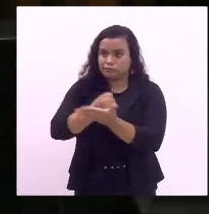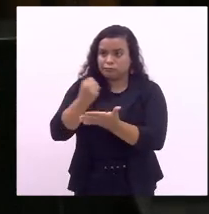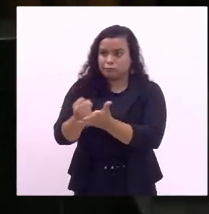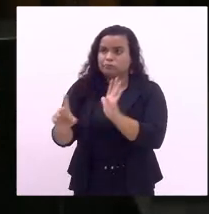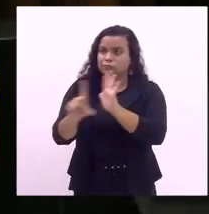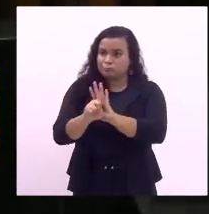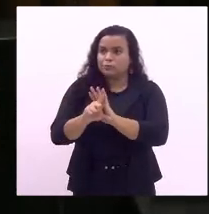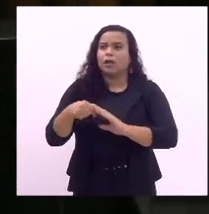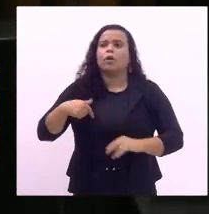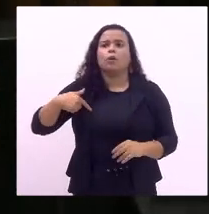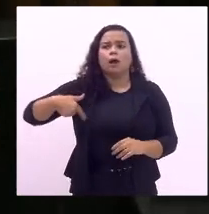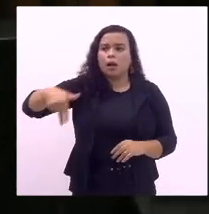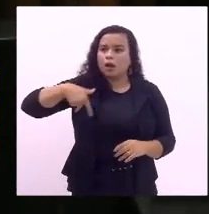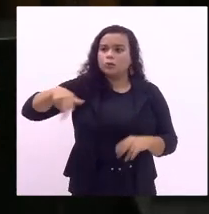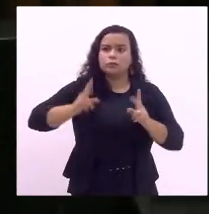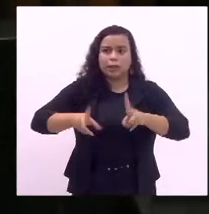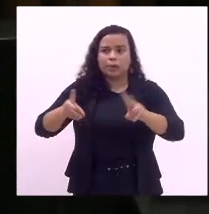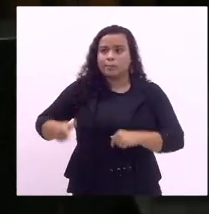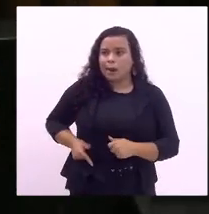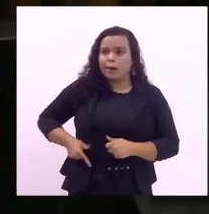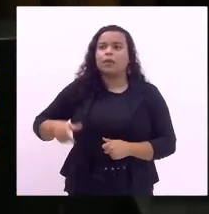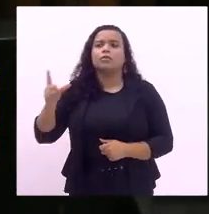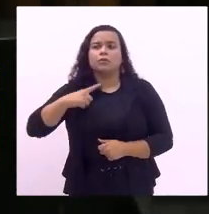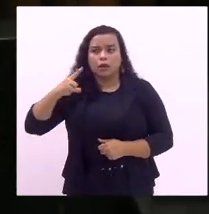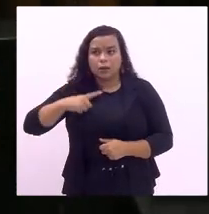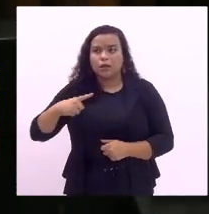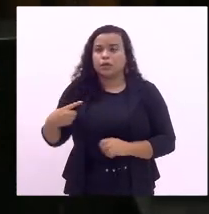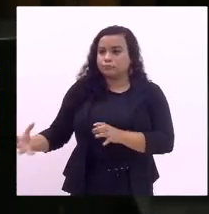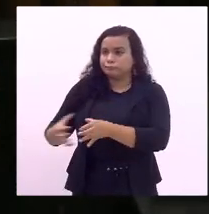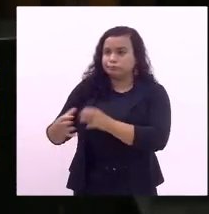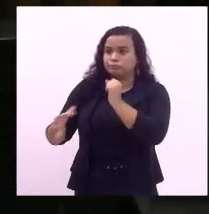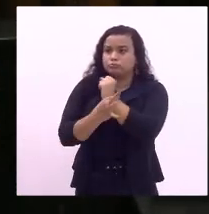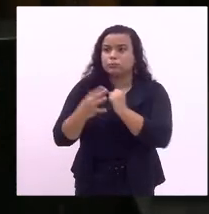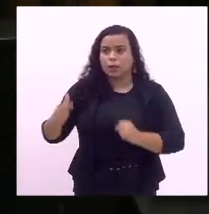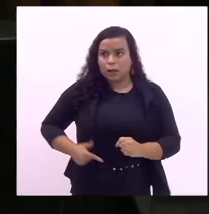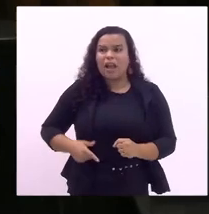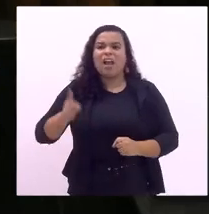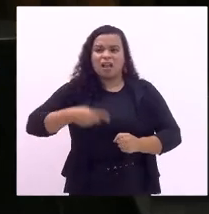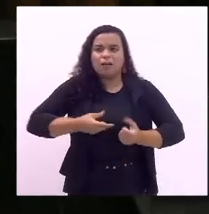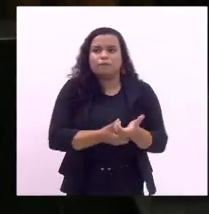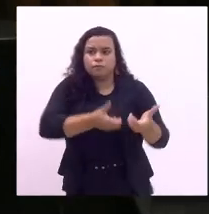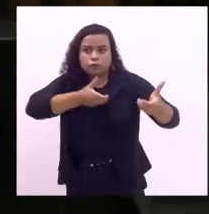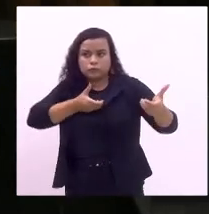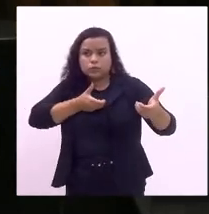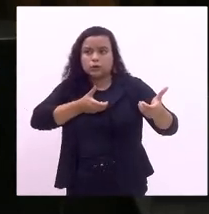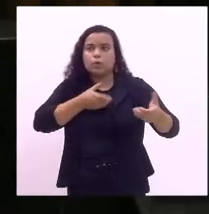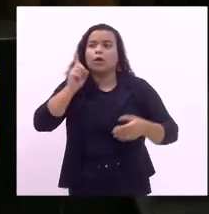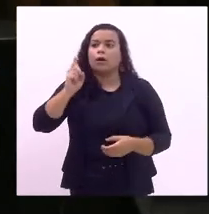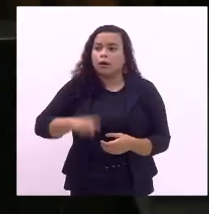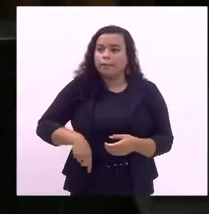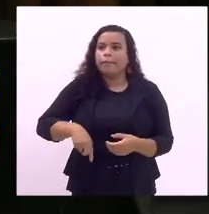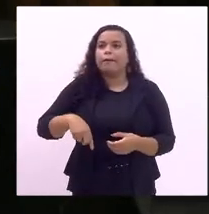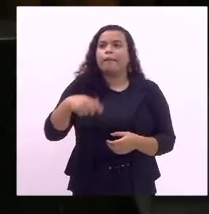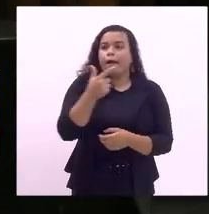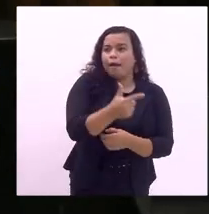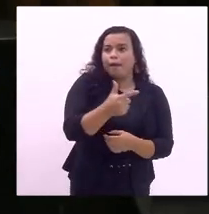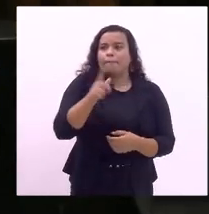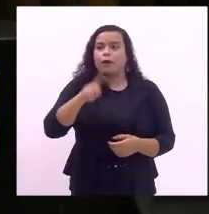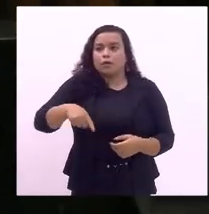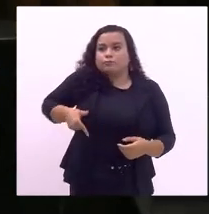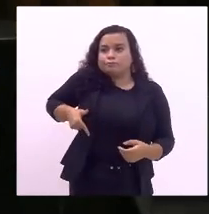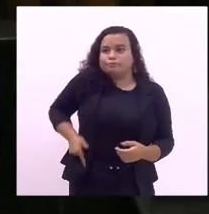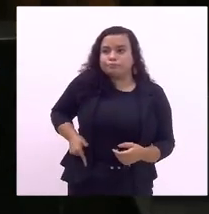armado, tenho escolta armada, comigo é fuzil, é arma, é pistola na